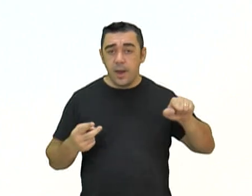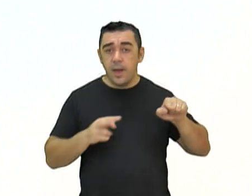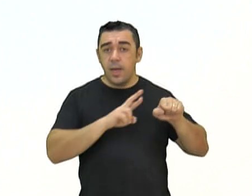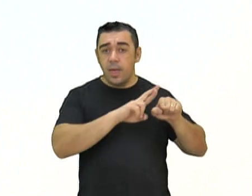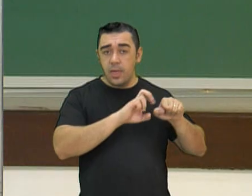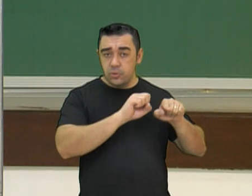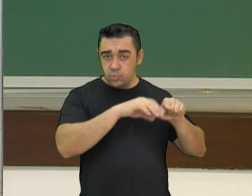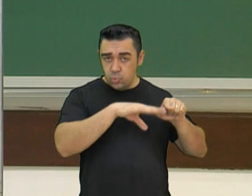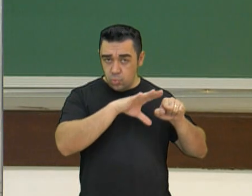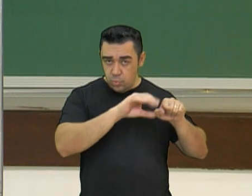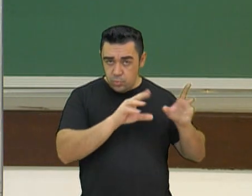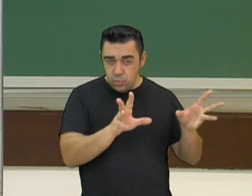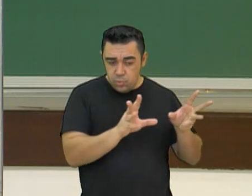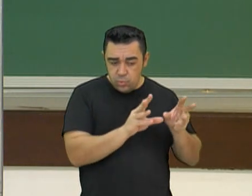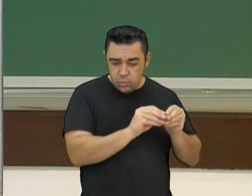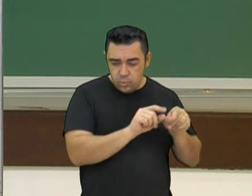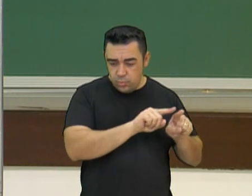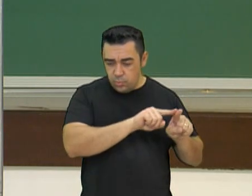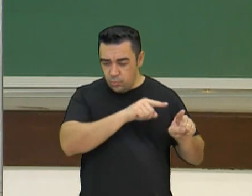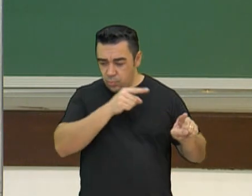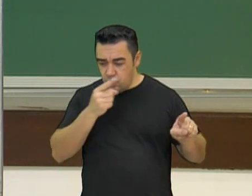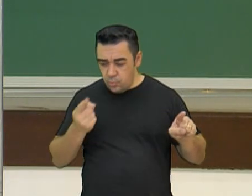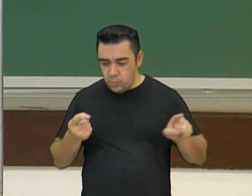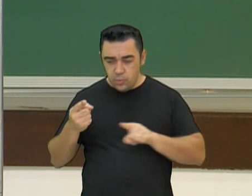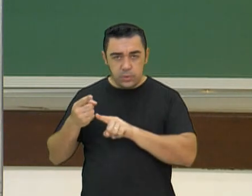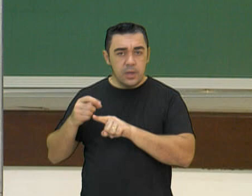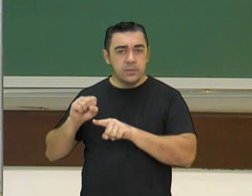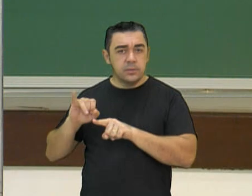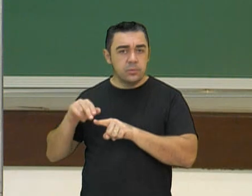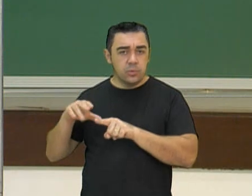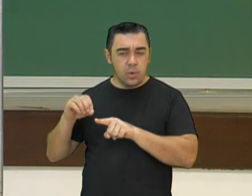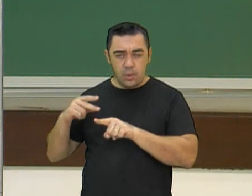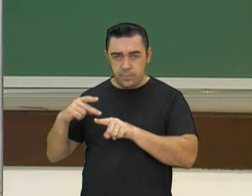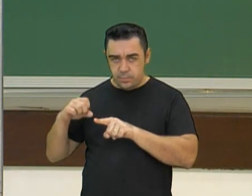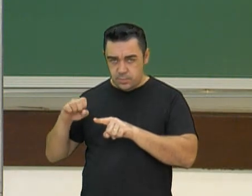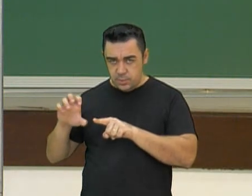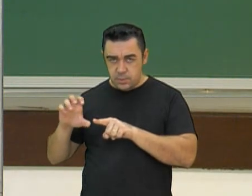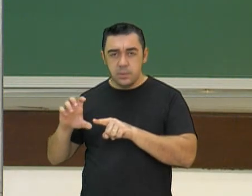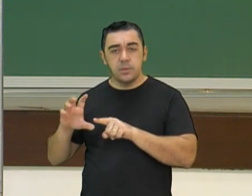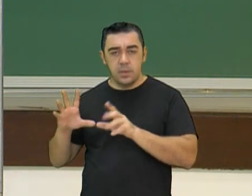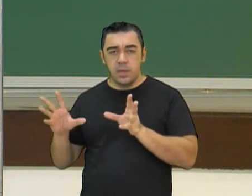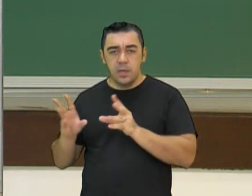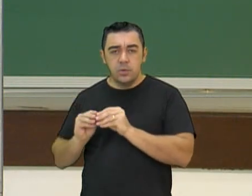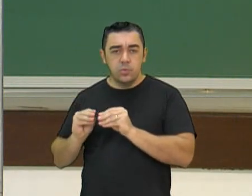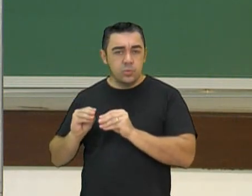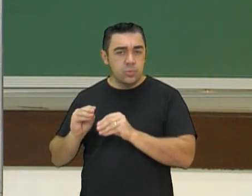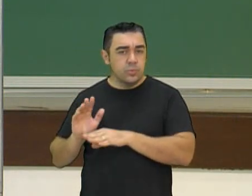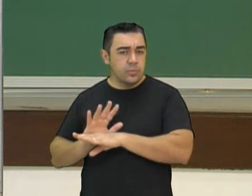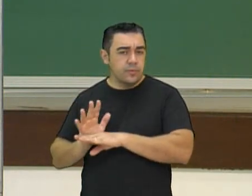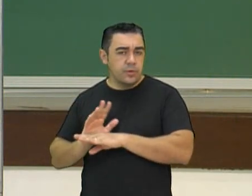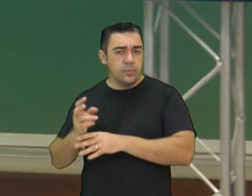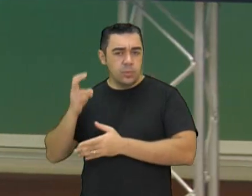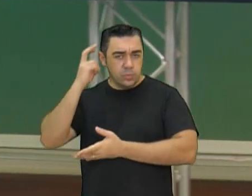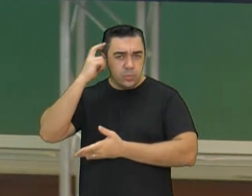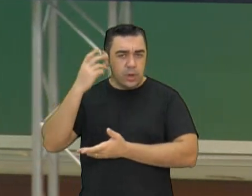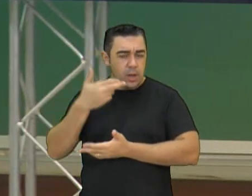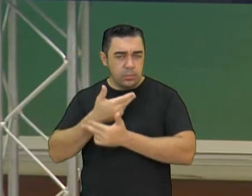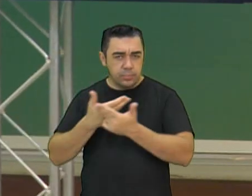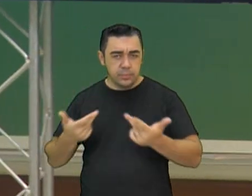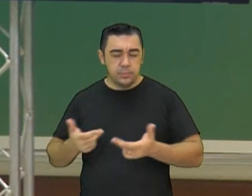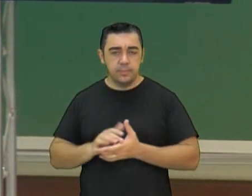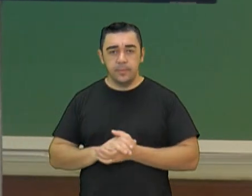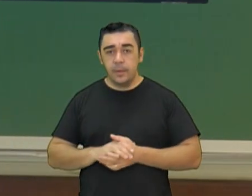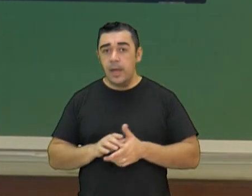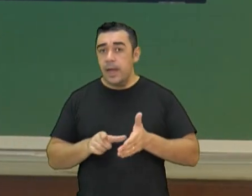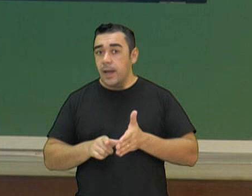Então, vocês vão fazer a transcrição de um texto que é um resumo em uma sinopse. Na aula passada foi solicitado o